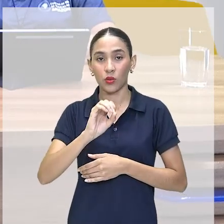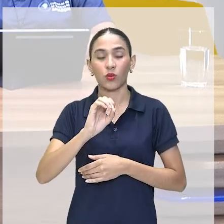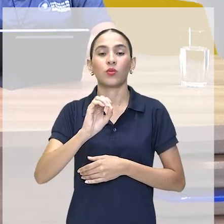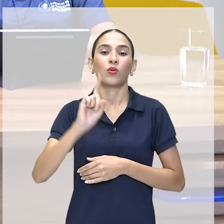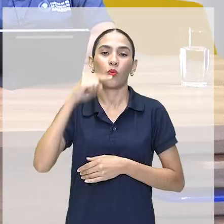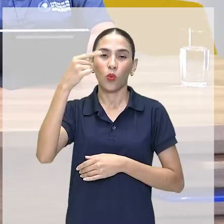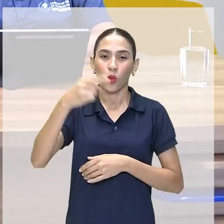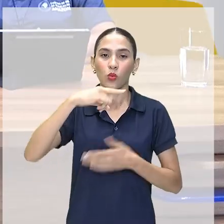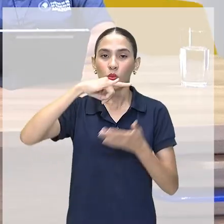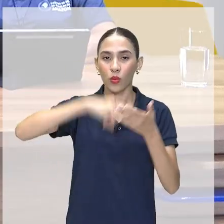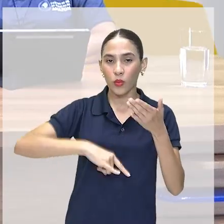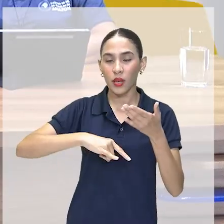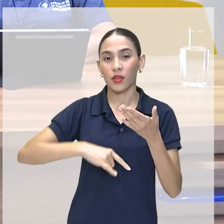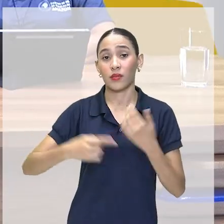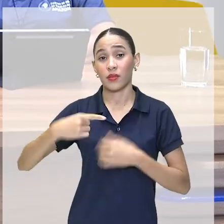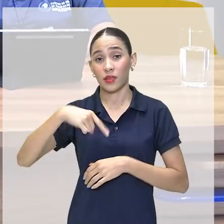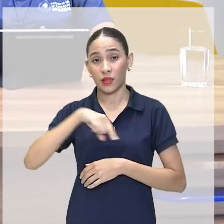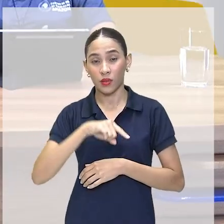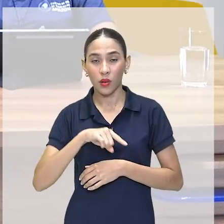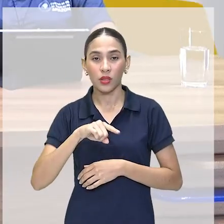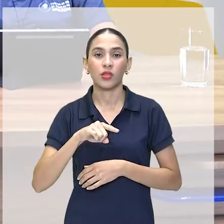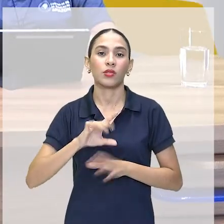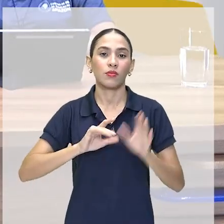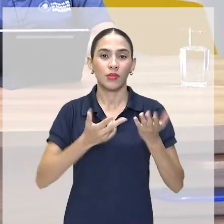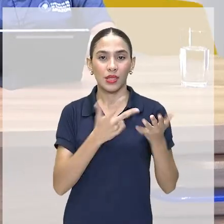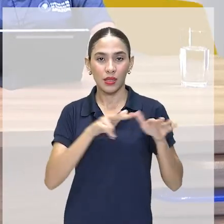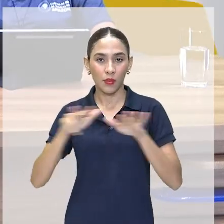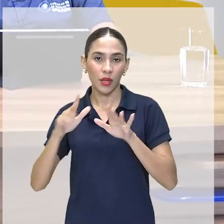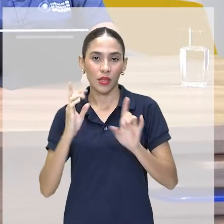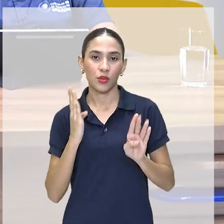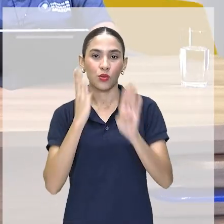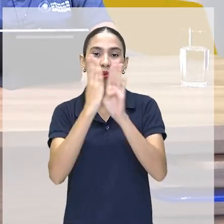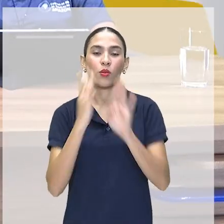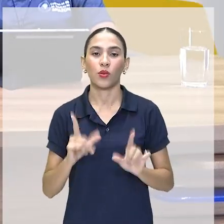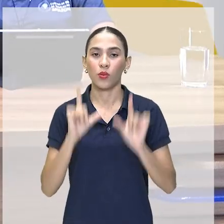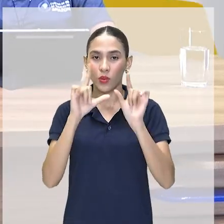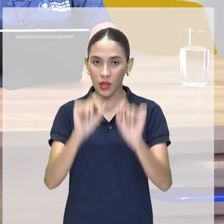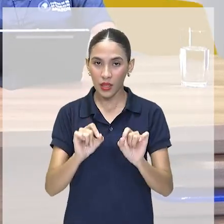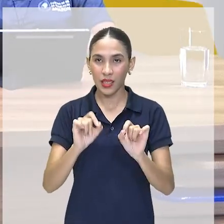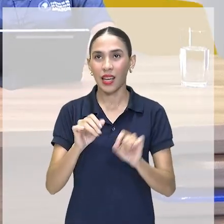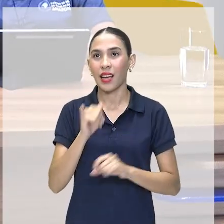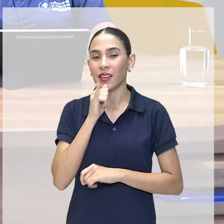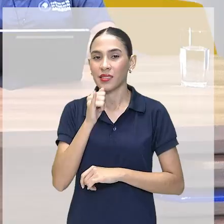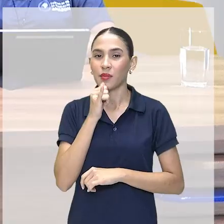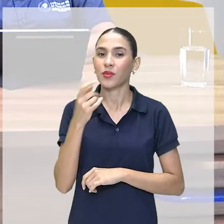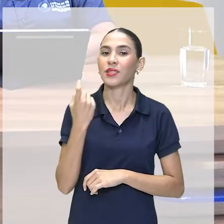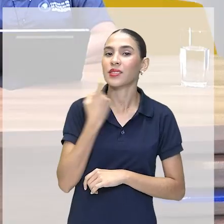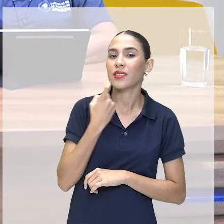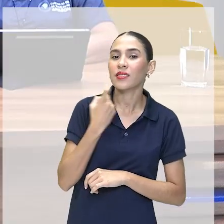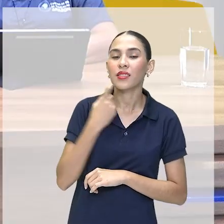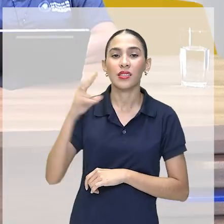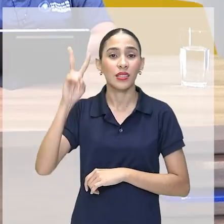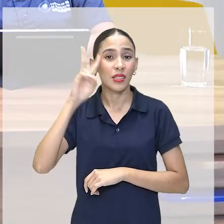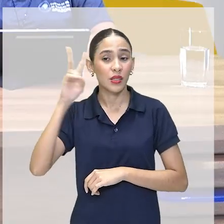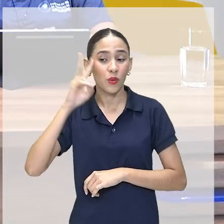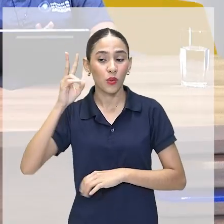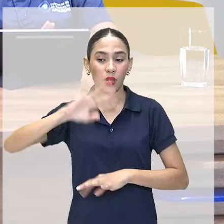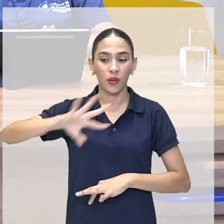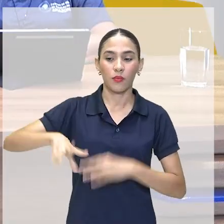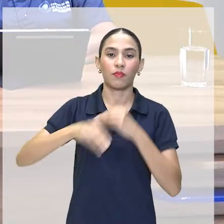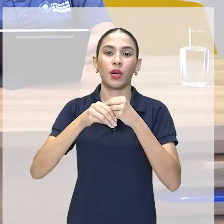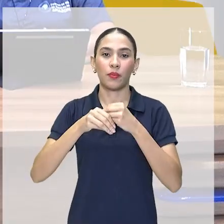documento. Então a gente, basicamente naquela semana, descobre que aquela sexta-feira, aquela segunda vai